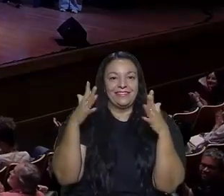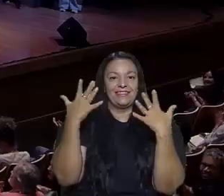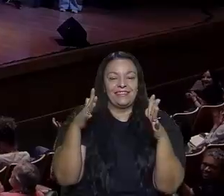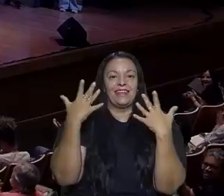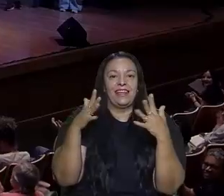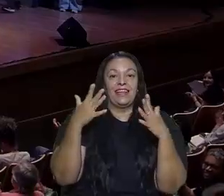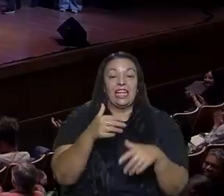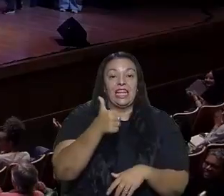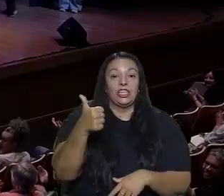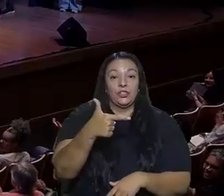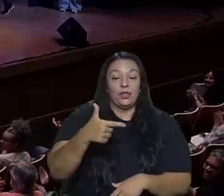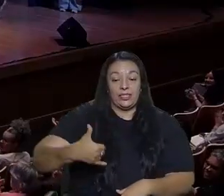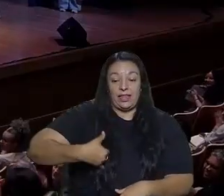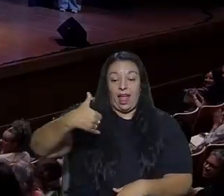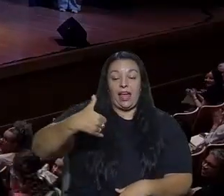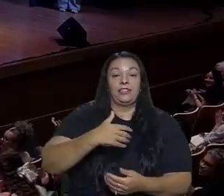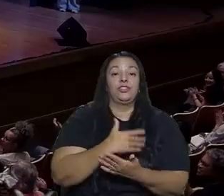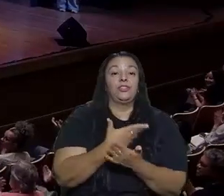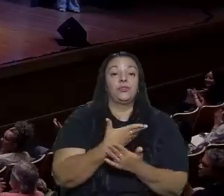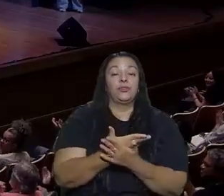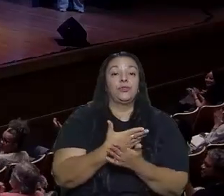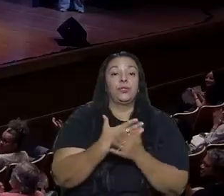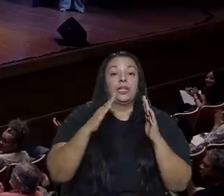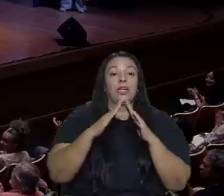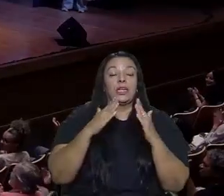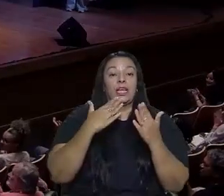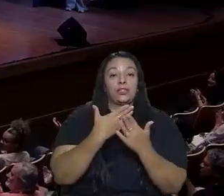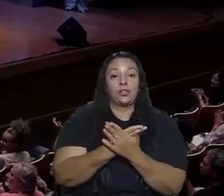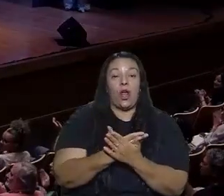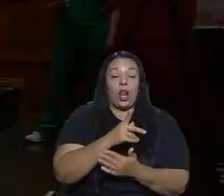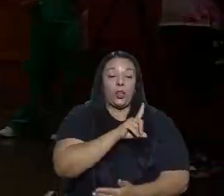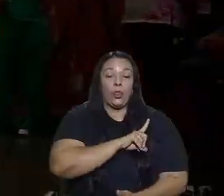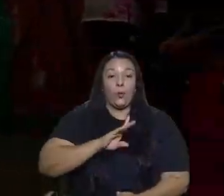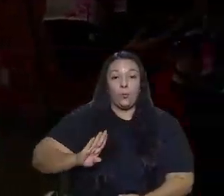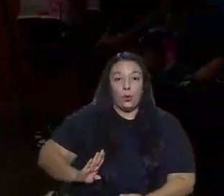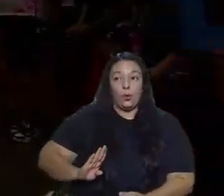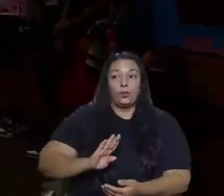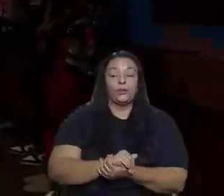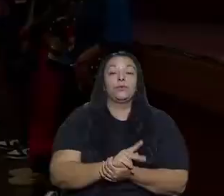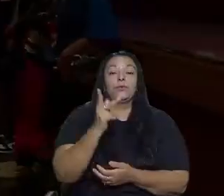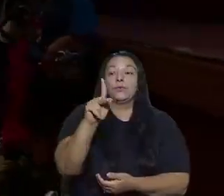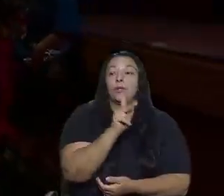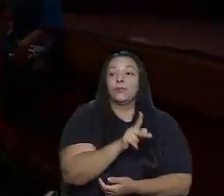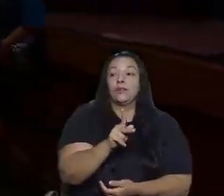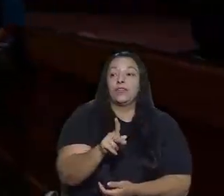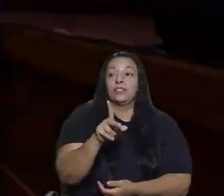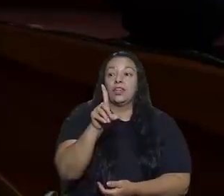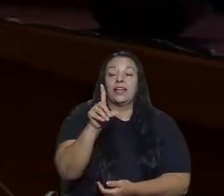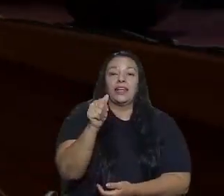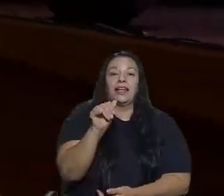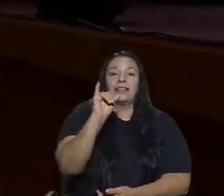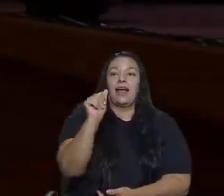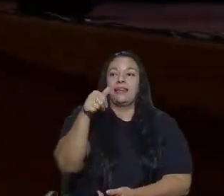A Valentina tem 12 anos e ela estuda no Colégio Salesiano Dom Bosco. E a sua professora é a Daiane dos